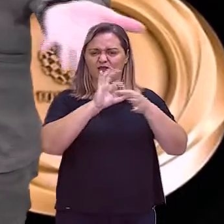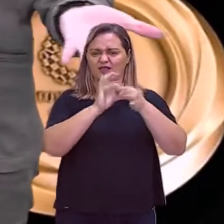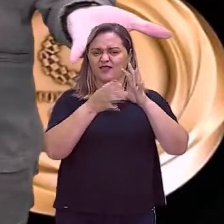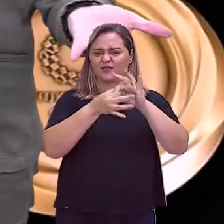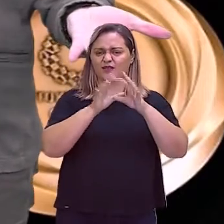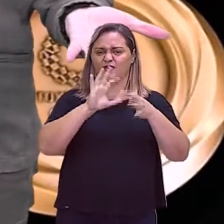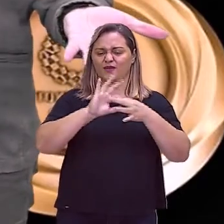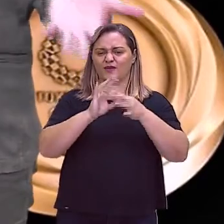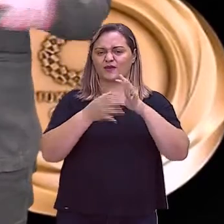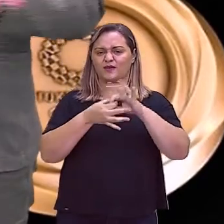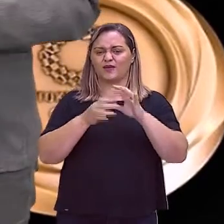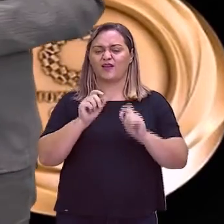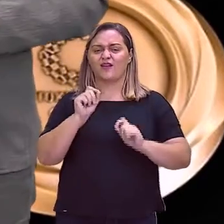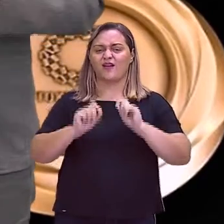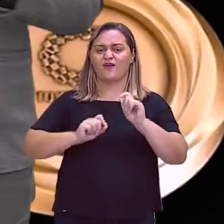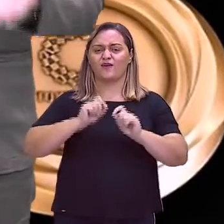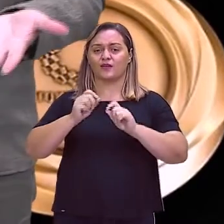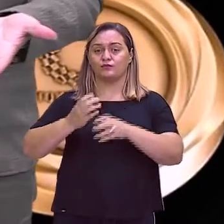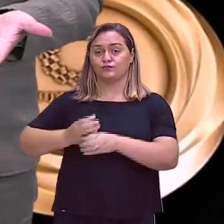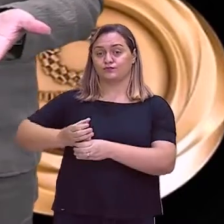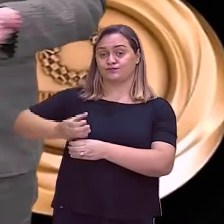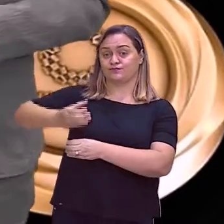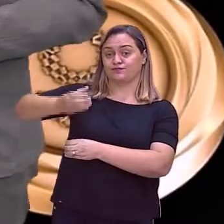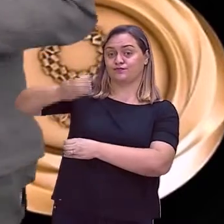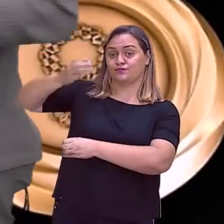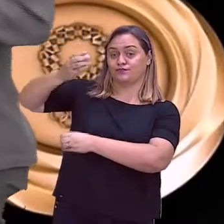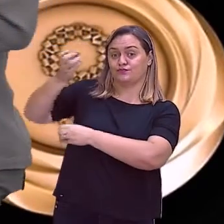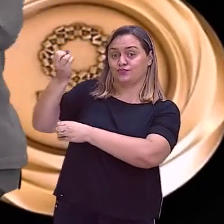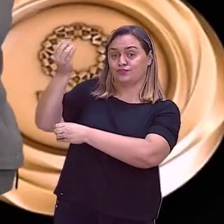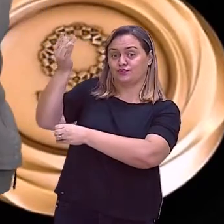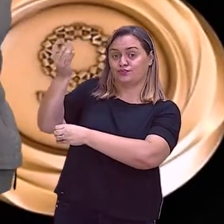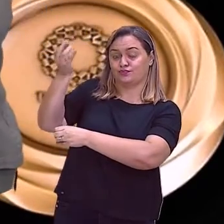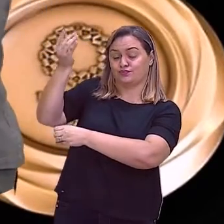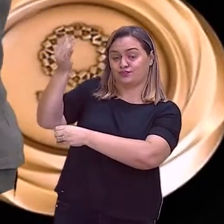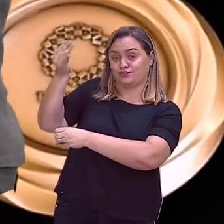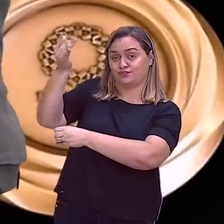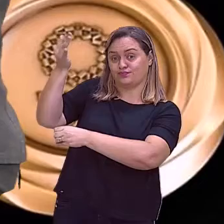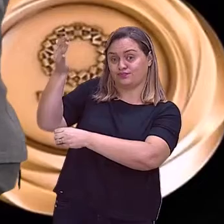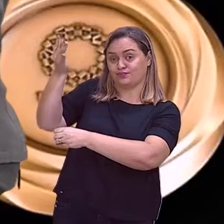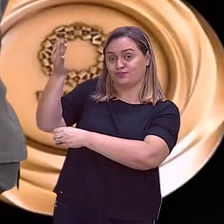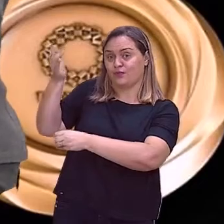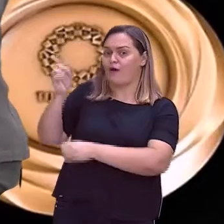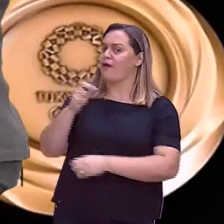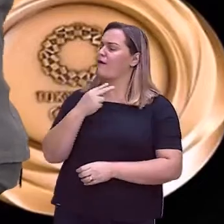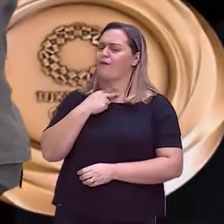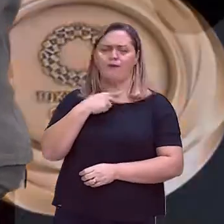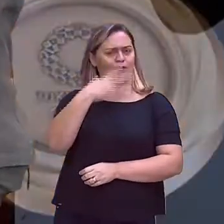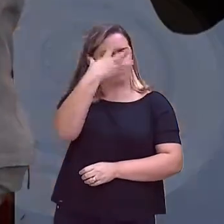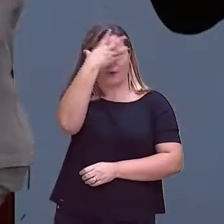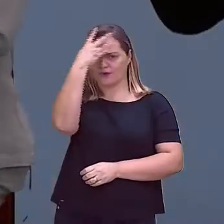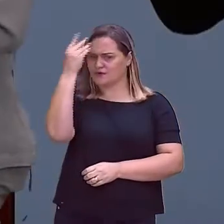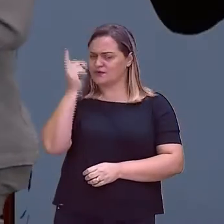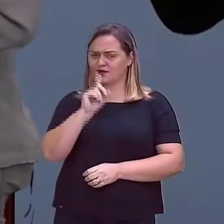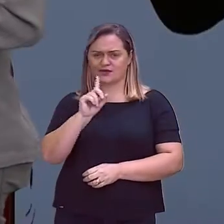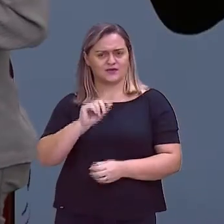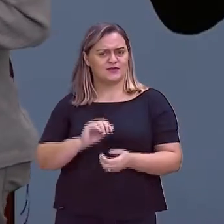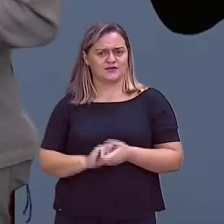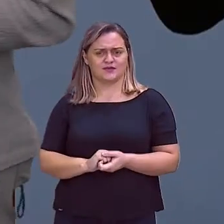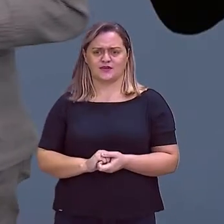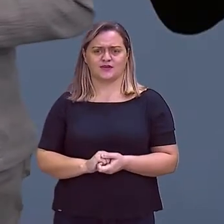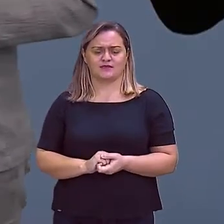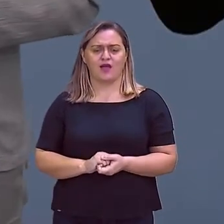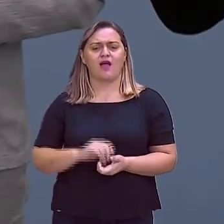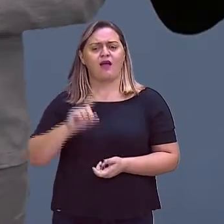é a nossa tocha olímpica, que não pode ficar por fora de jeito nenhum. É um dos elementos da